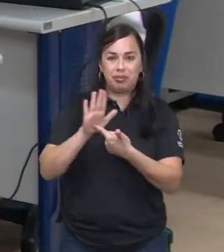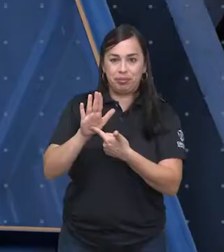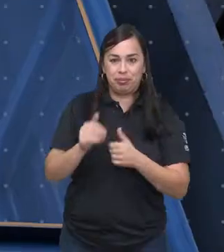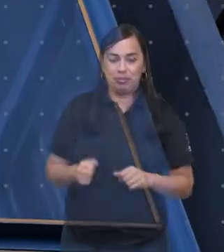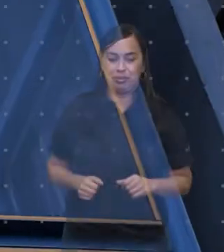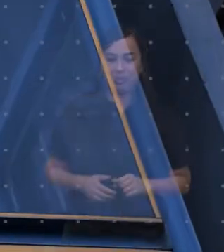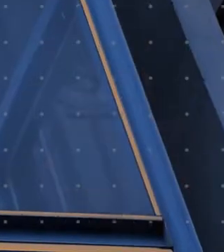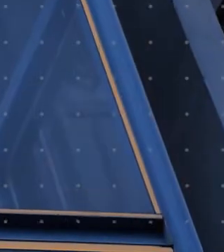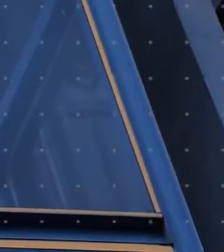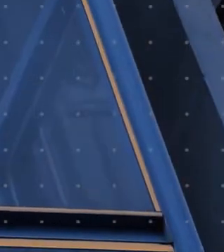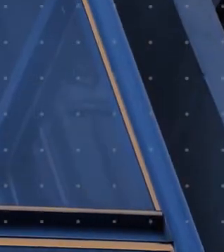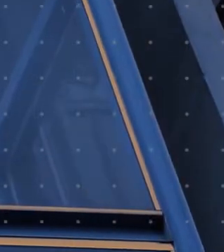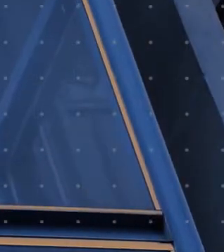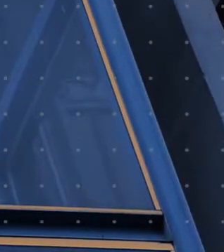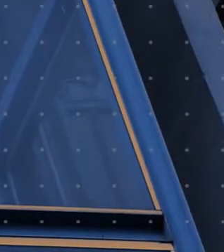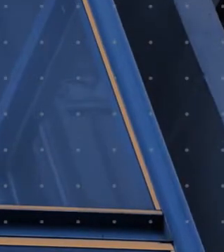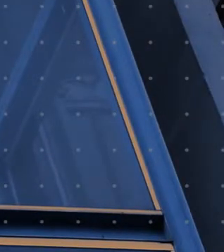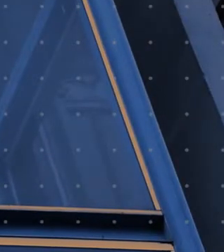José.